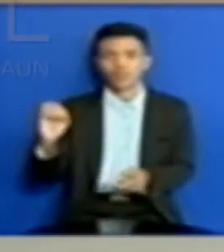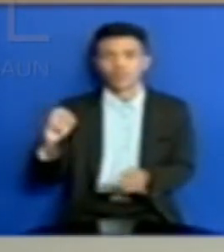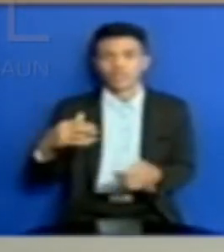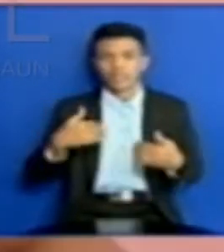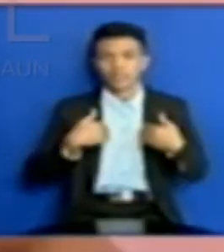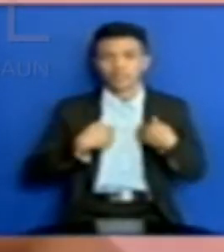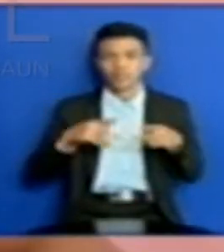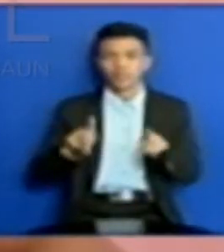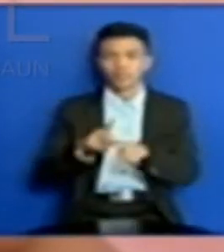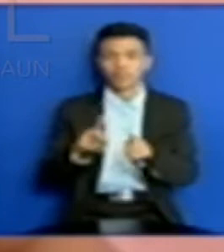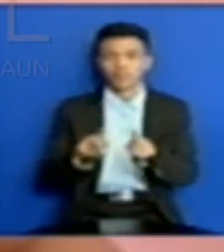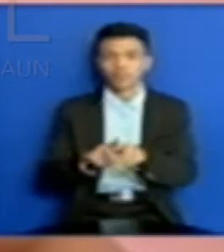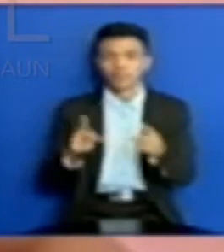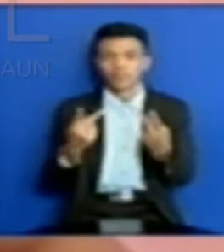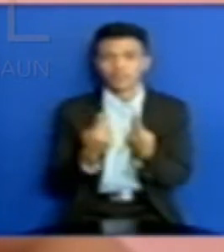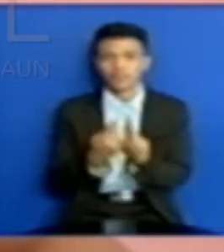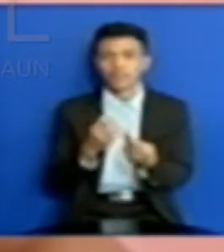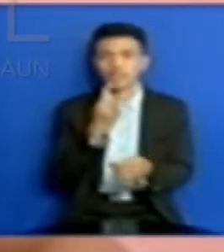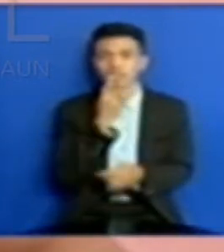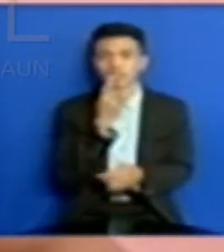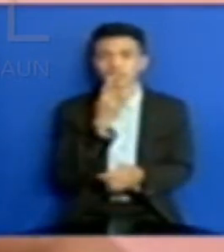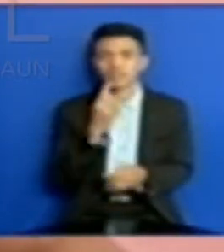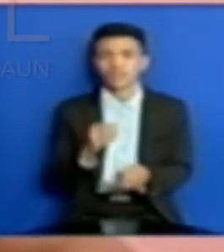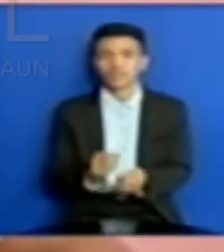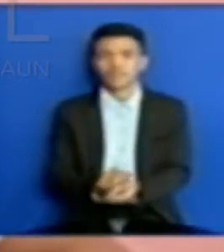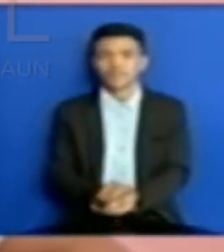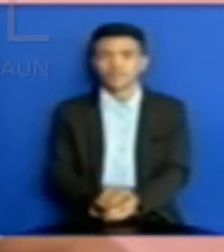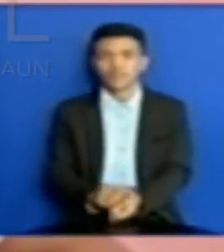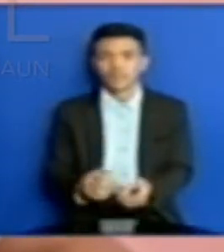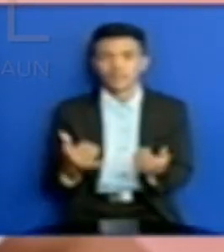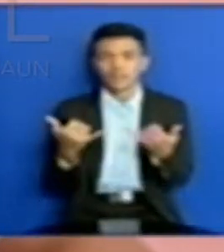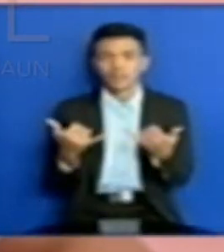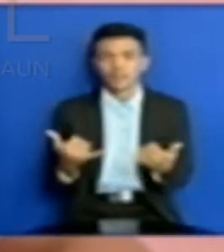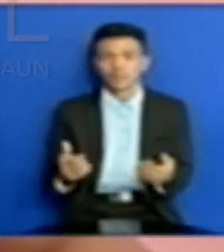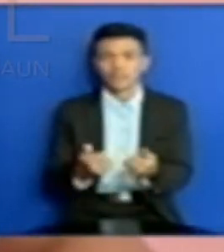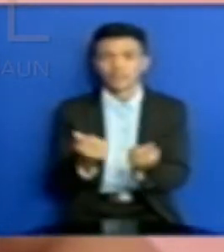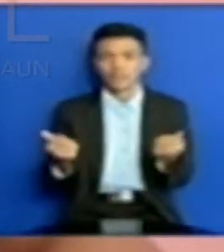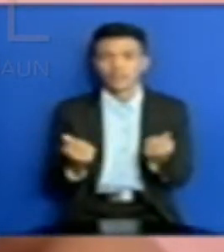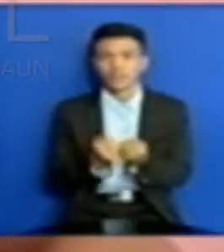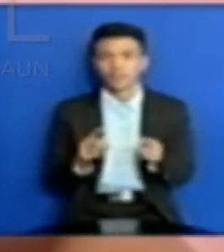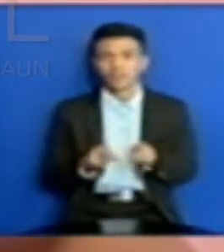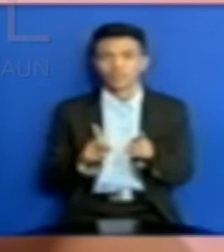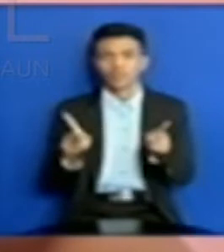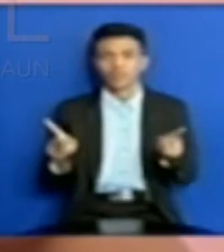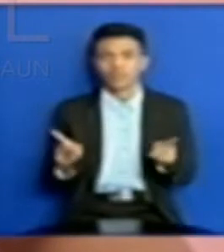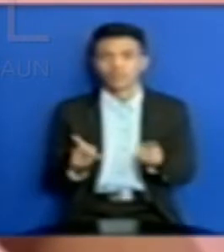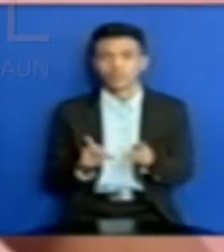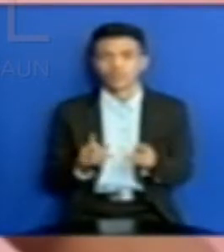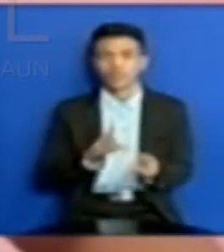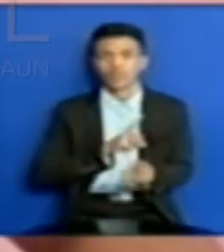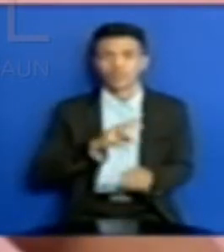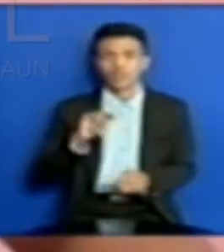eletricidade. Dadão, parte aldeia iha posto administrativo de